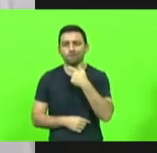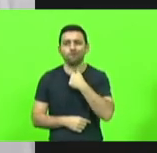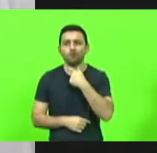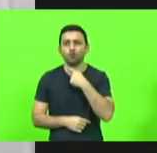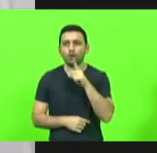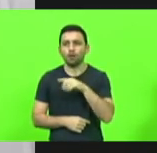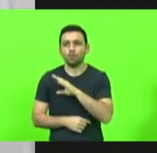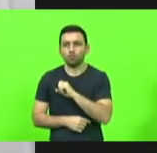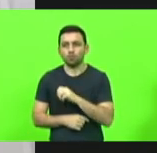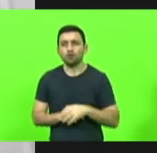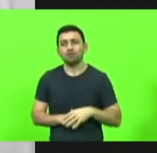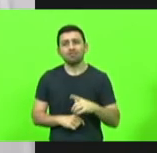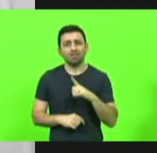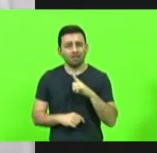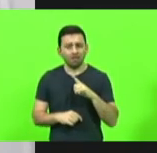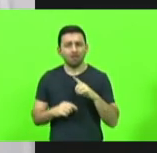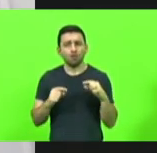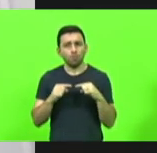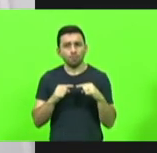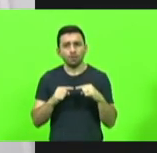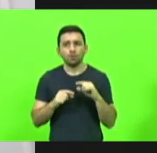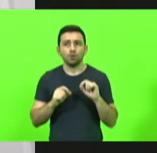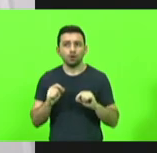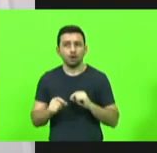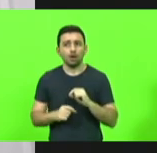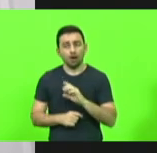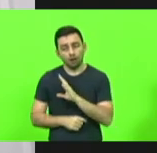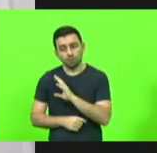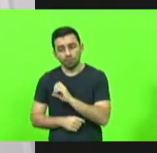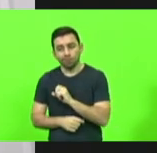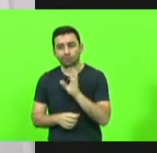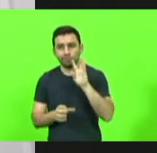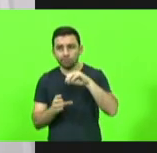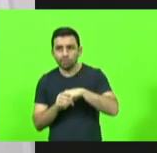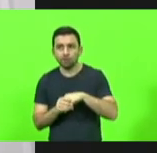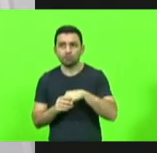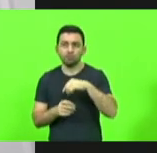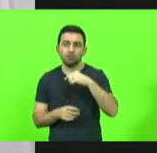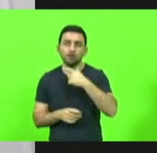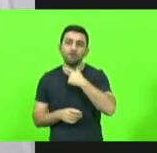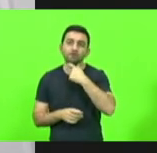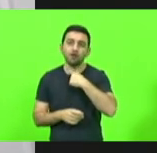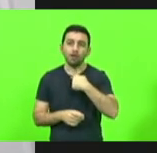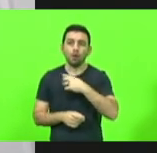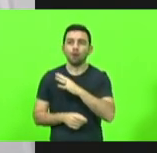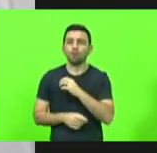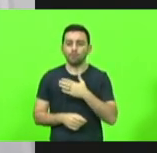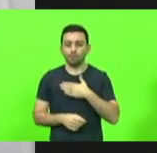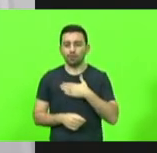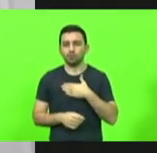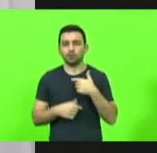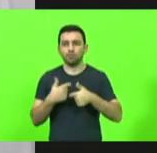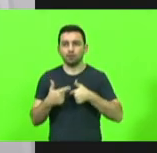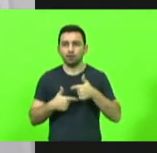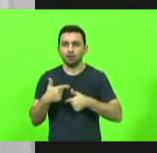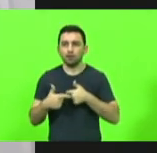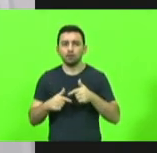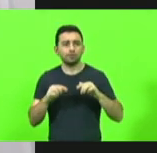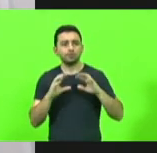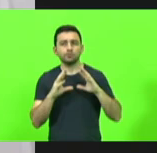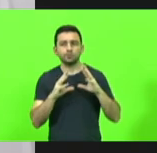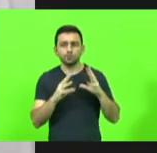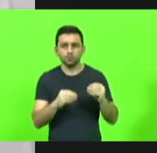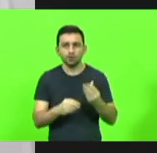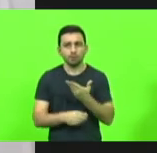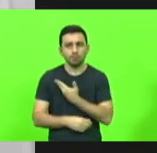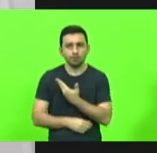Existe amor na fonoaudiologia. Eu amo o que faço e todos os meus